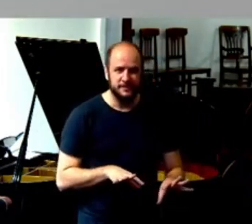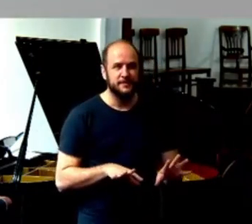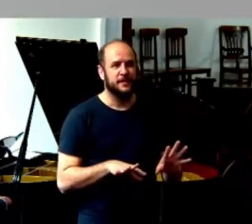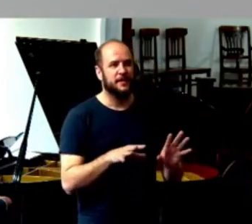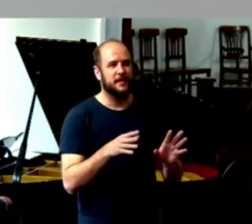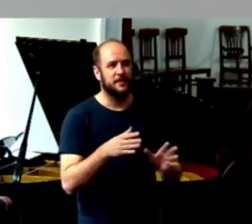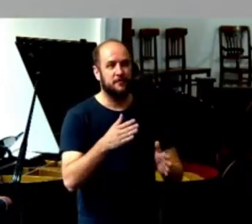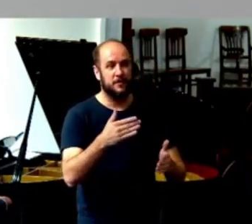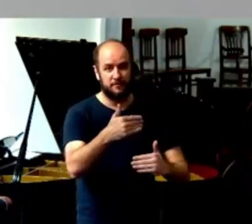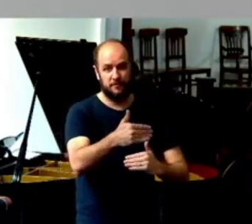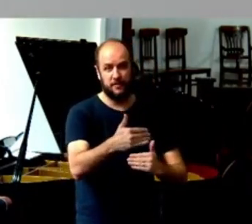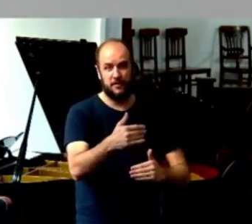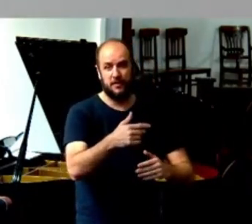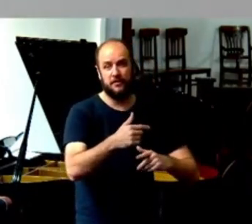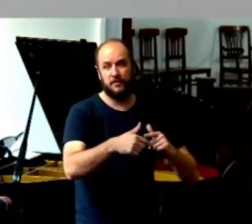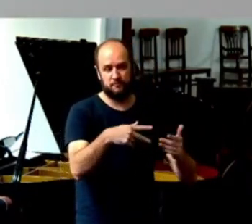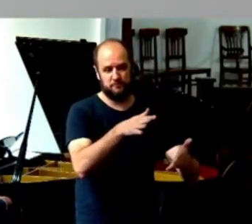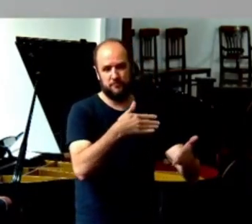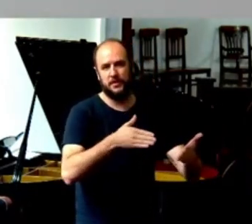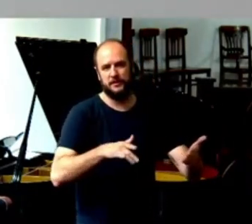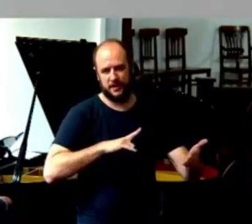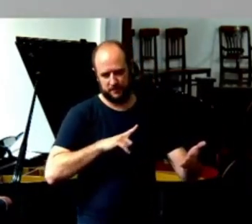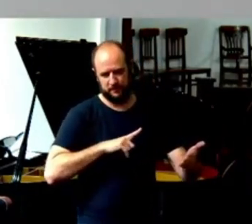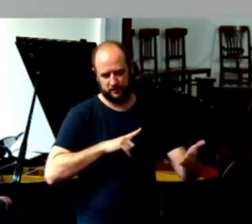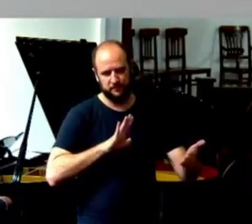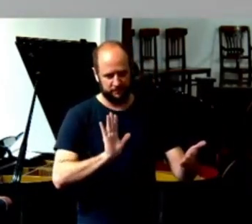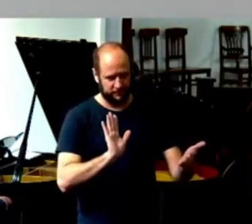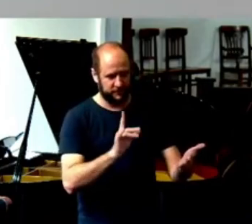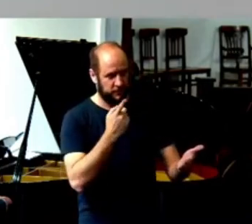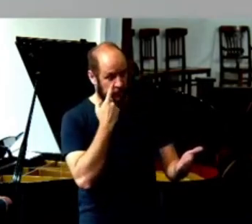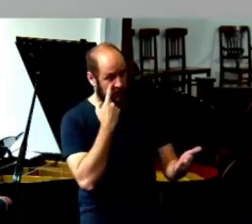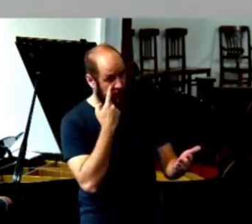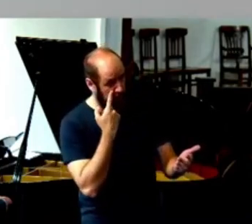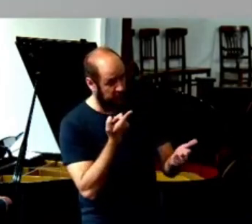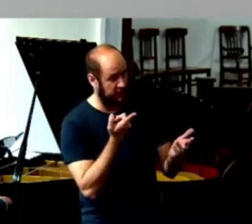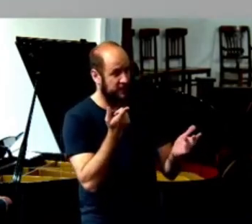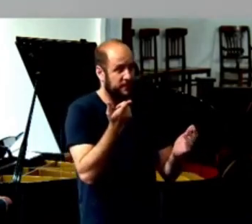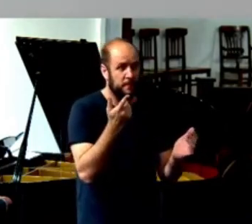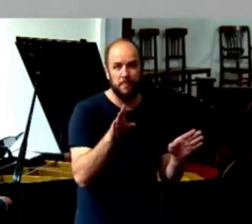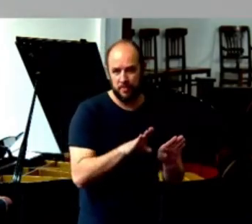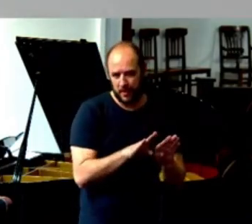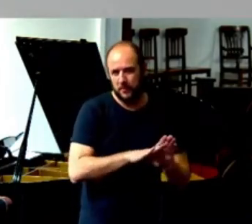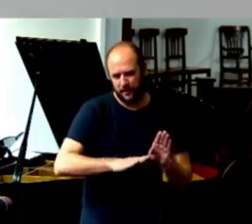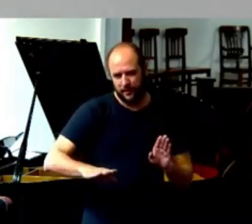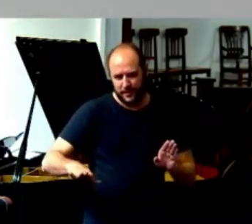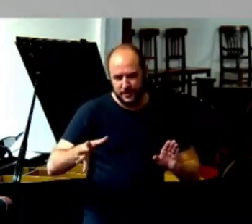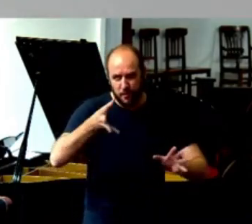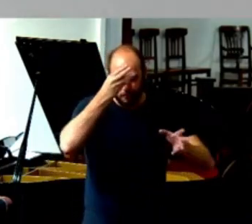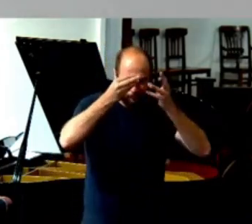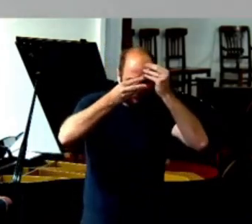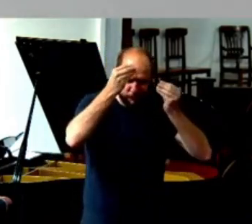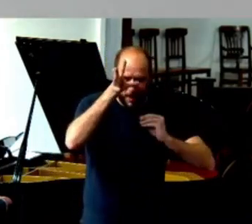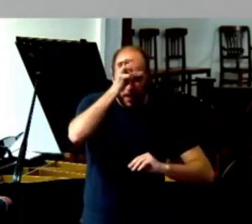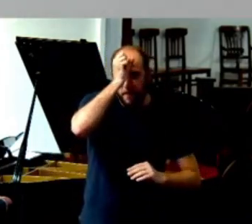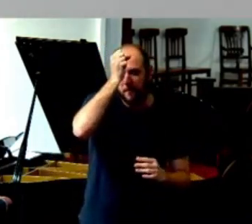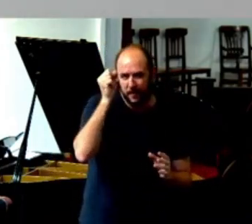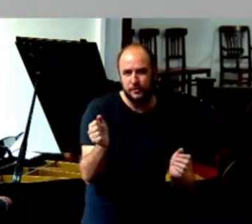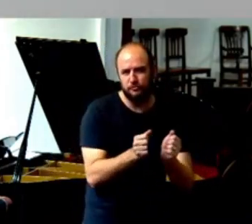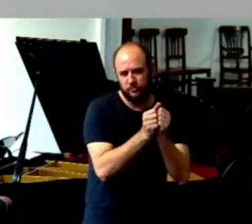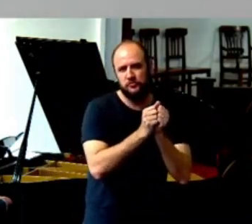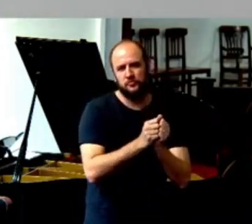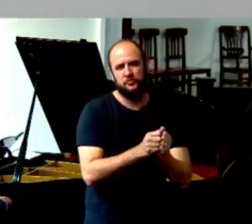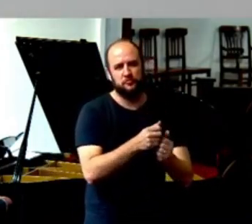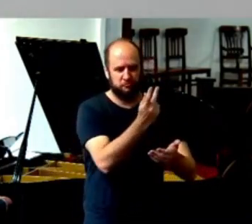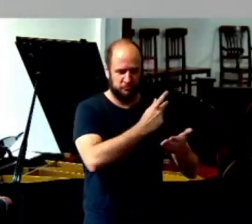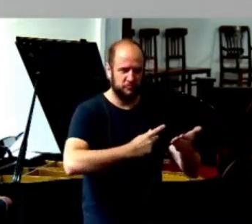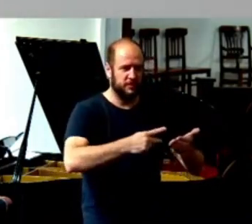elas uma atividade, para que elas possam, dessa forma, capturar o ensino do texto através de